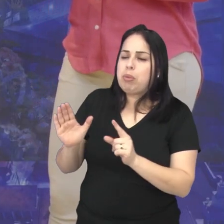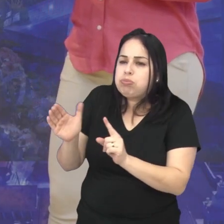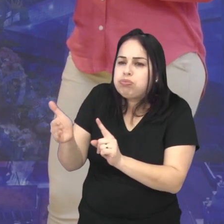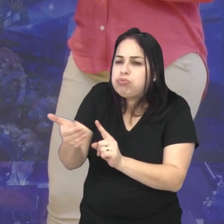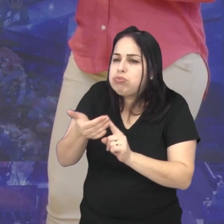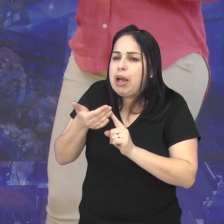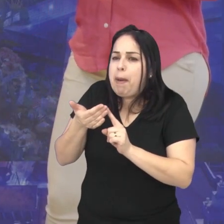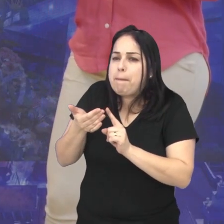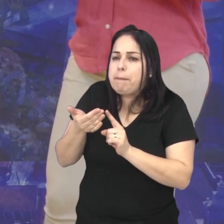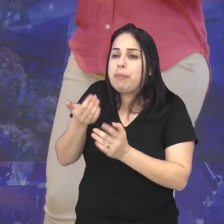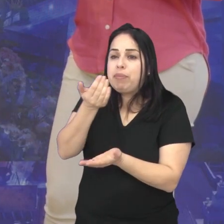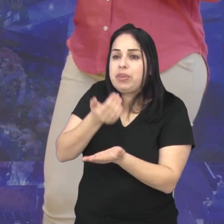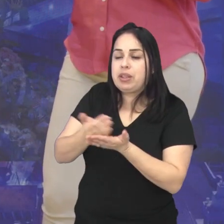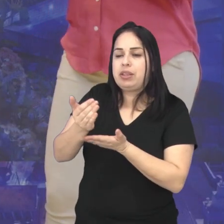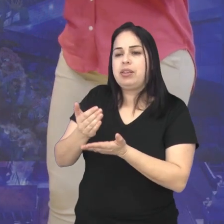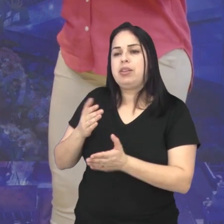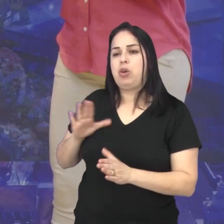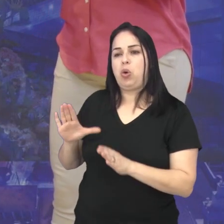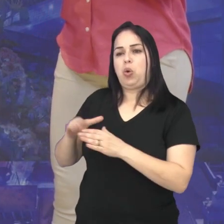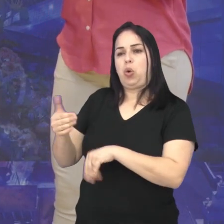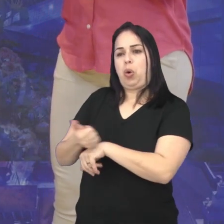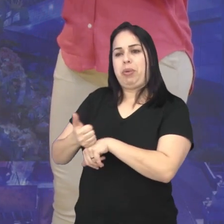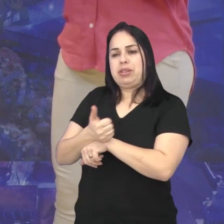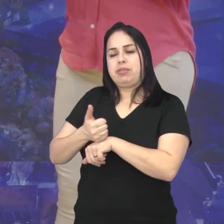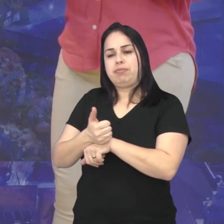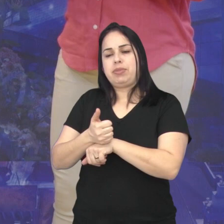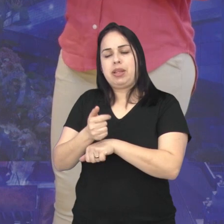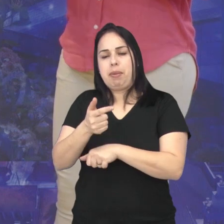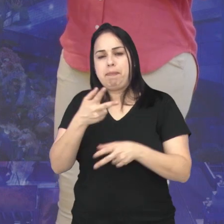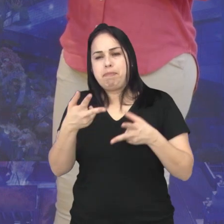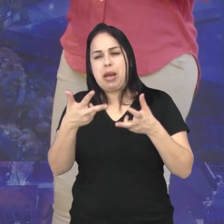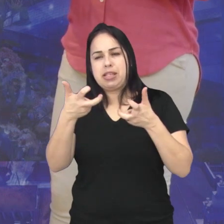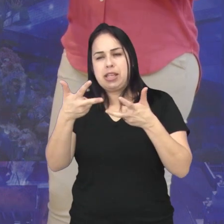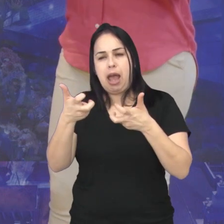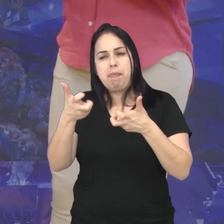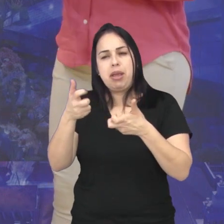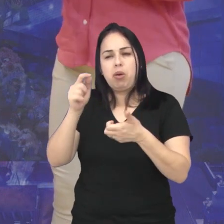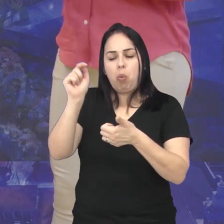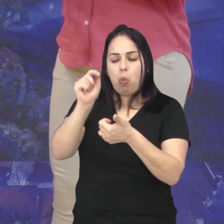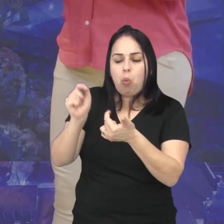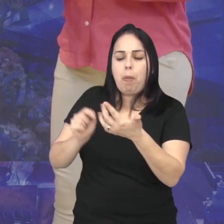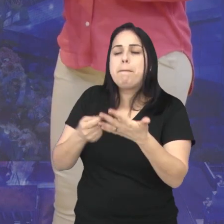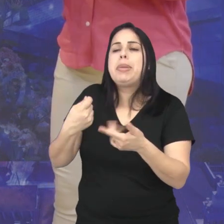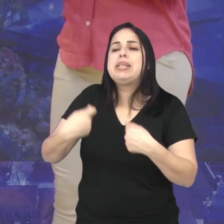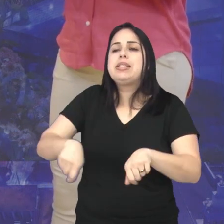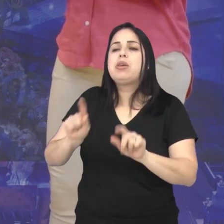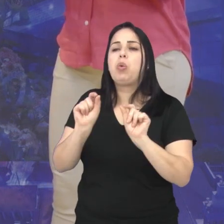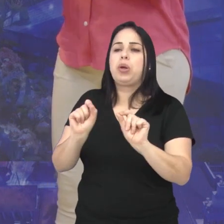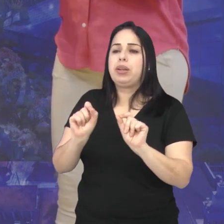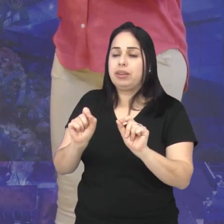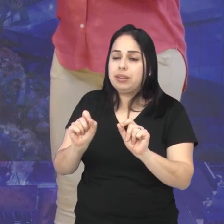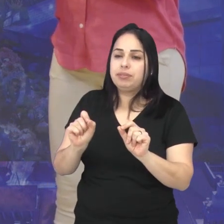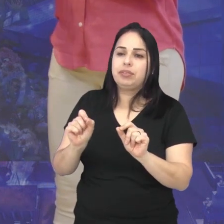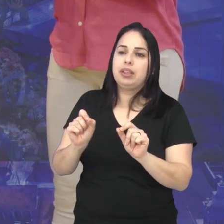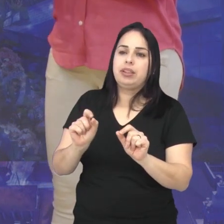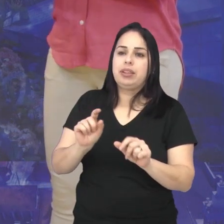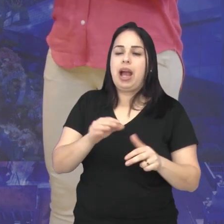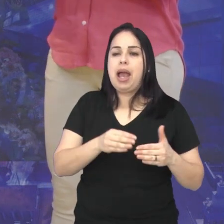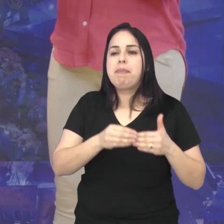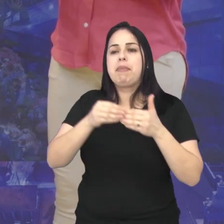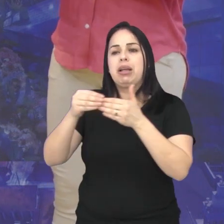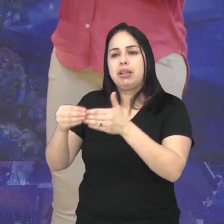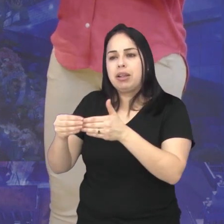acolhimento inicial? Os profissionais identificam quais são as necessidades daquele dependente, é isso? E aí encaminham